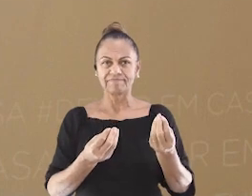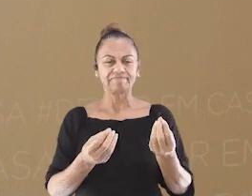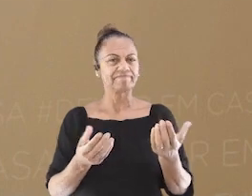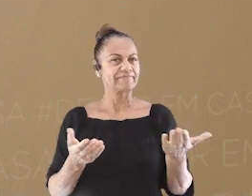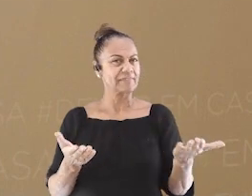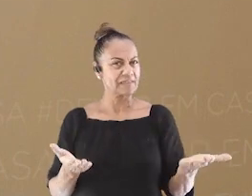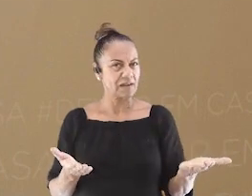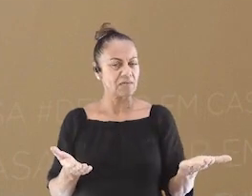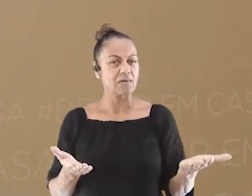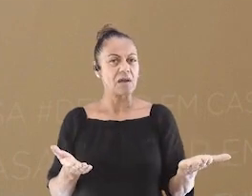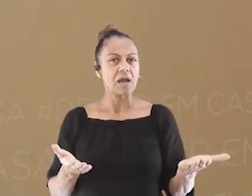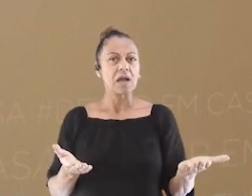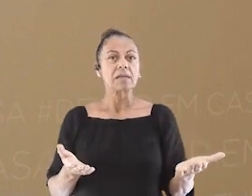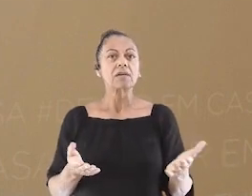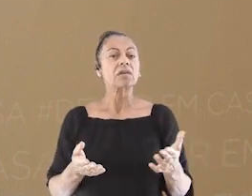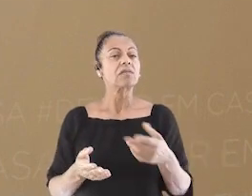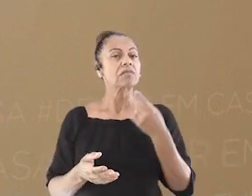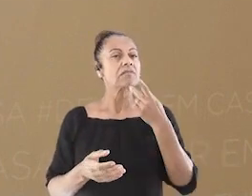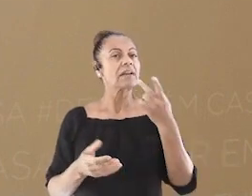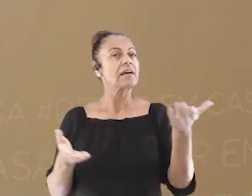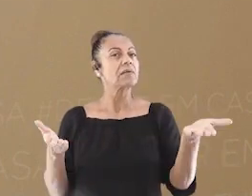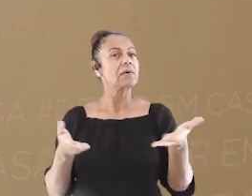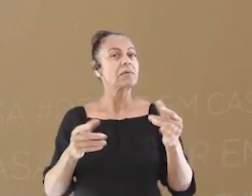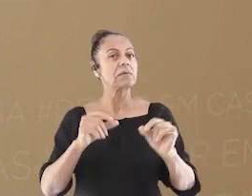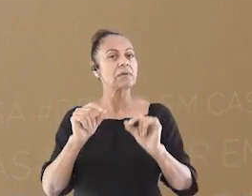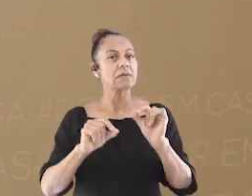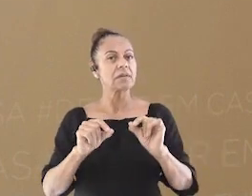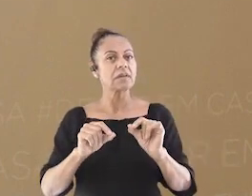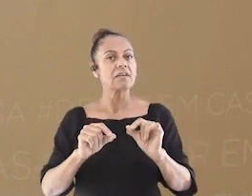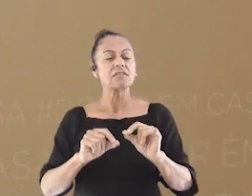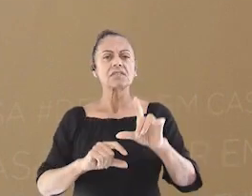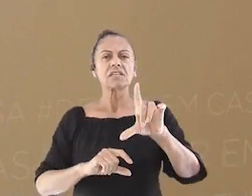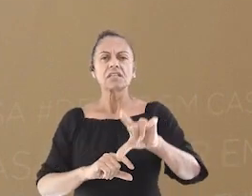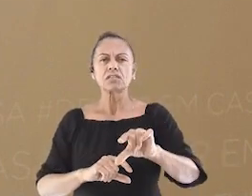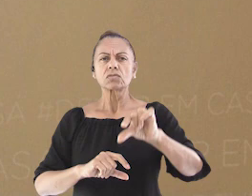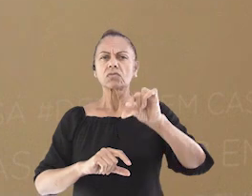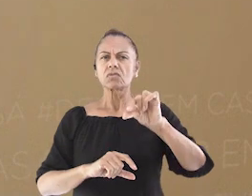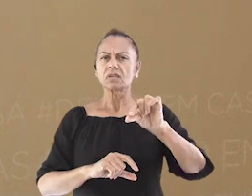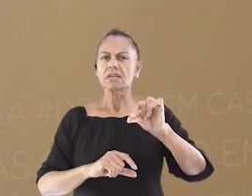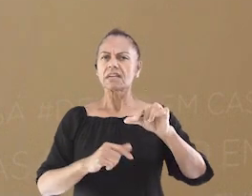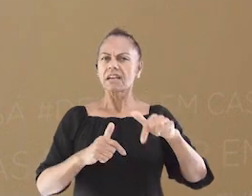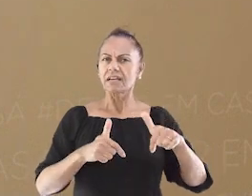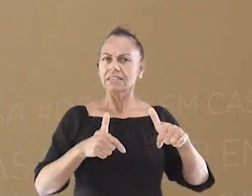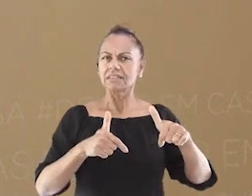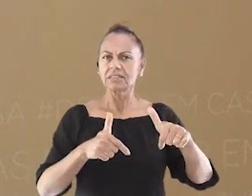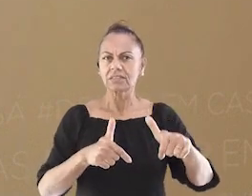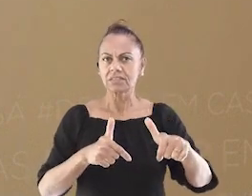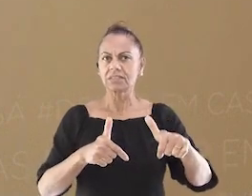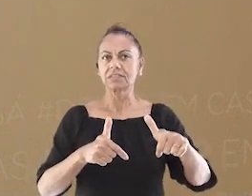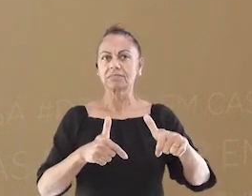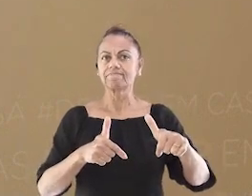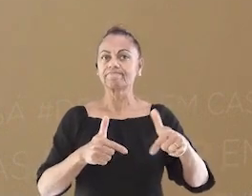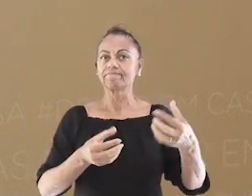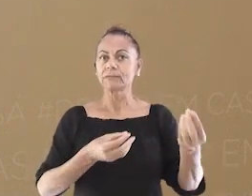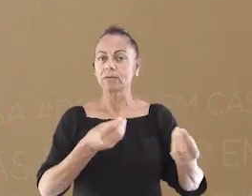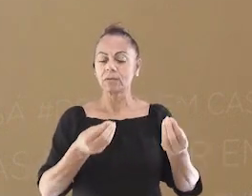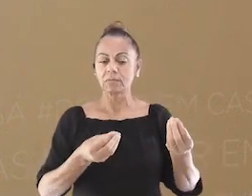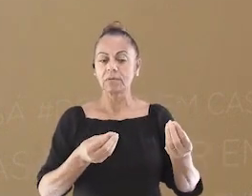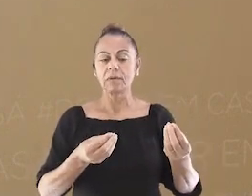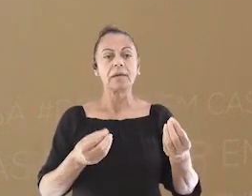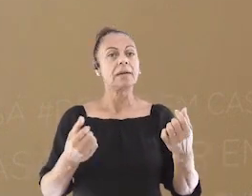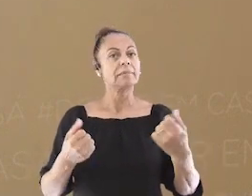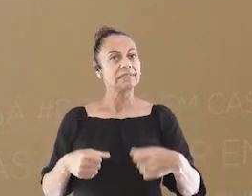sobre o processo de tomada de decisão. Para aprender a tocar um instrumento musical, é preciso